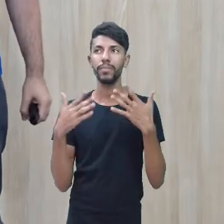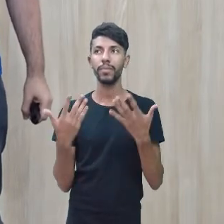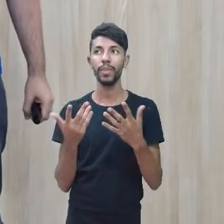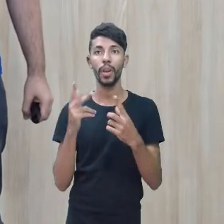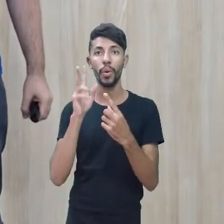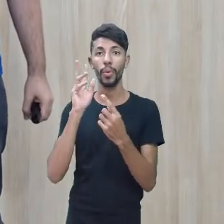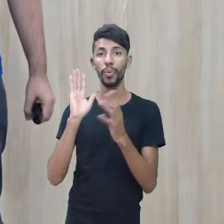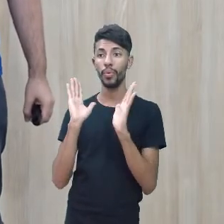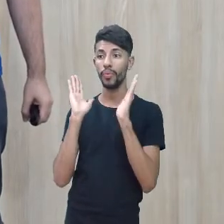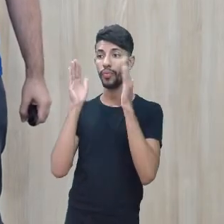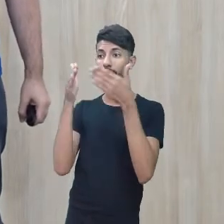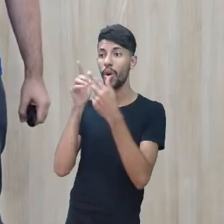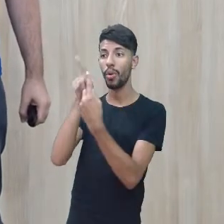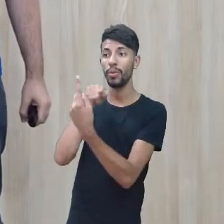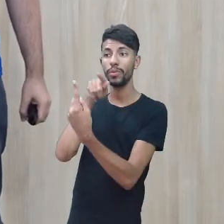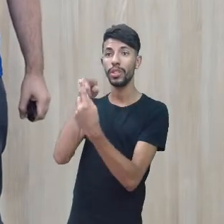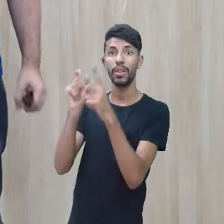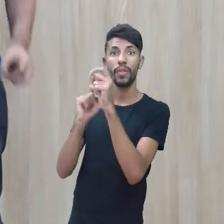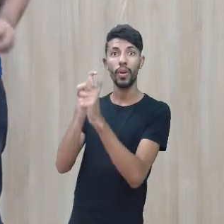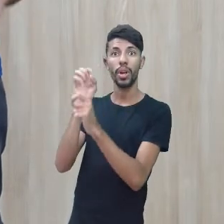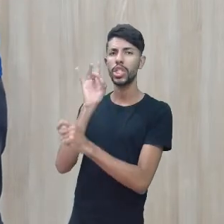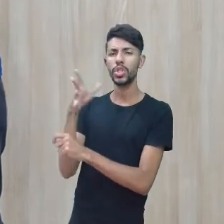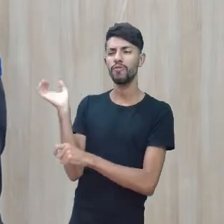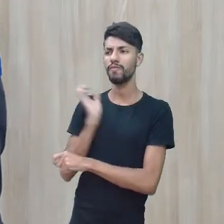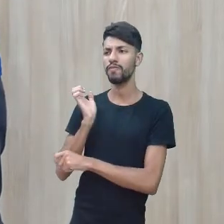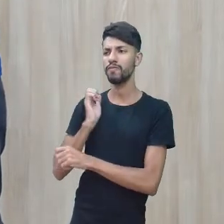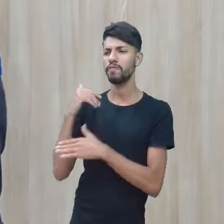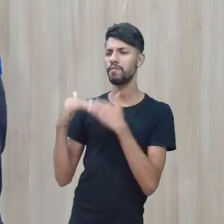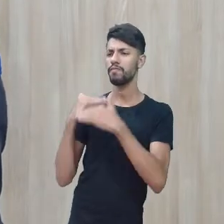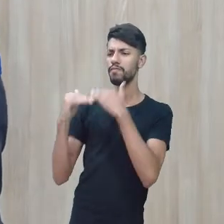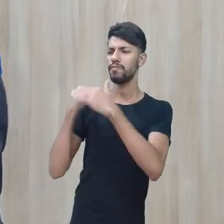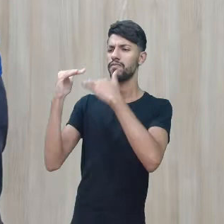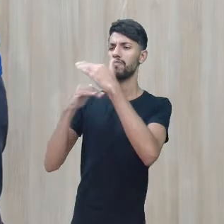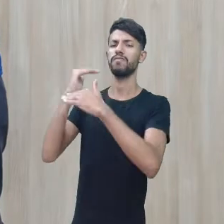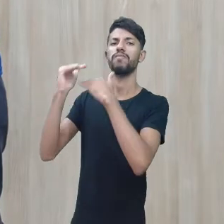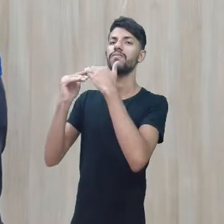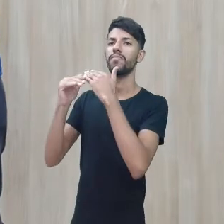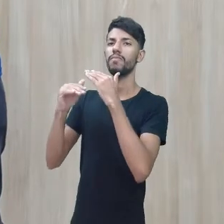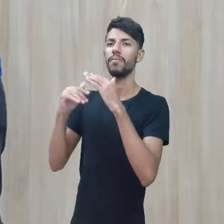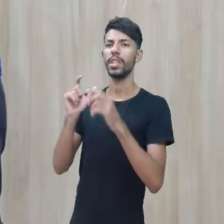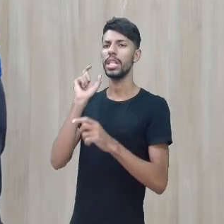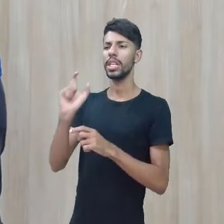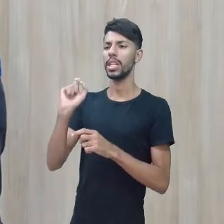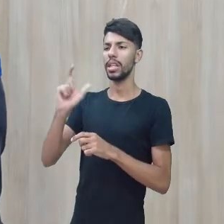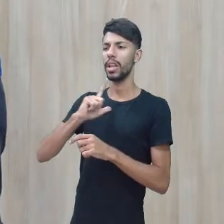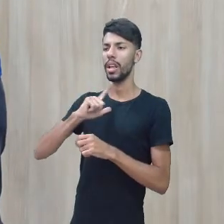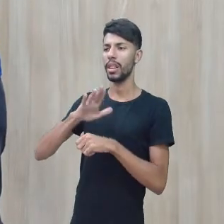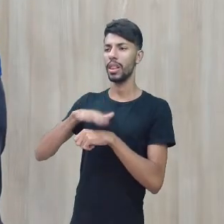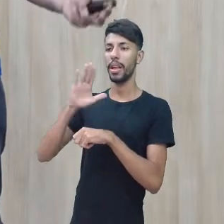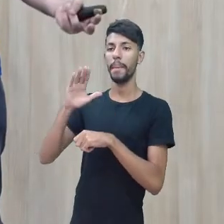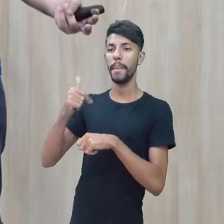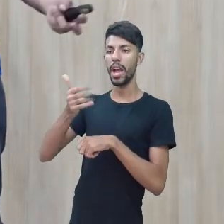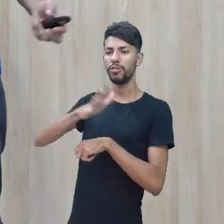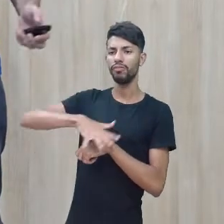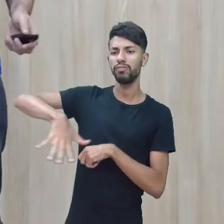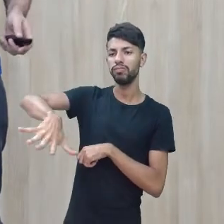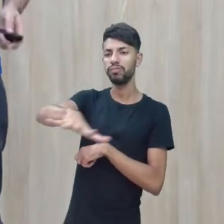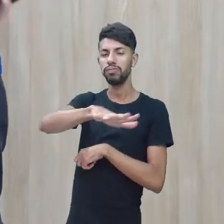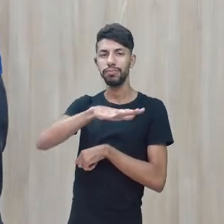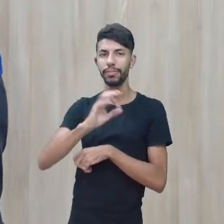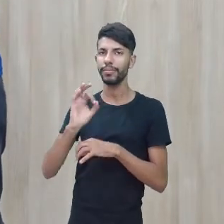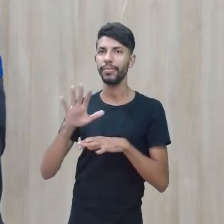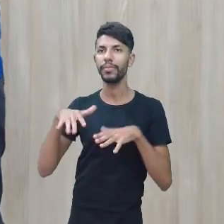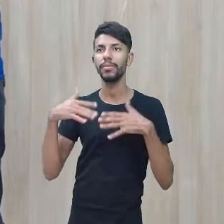visam basicamente a riqueza, crescer, prosperar. Quem é que vai ter o maior quantitativo de terras,